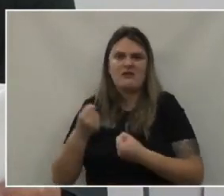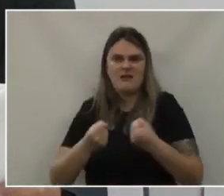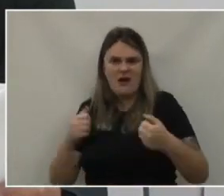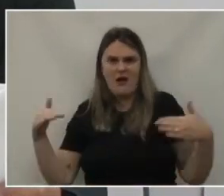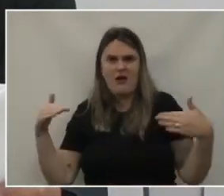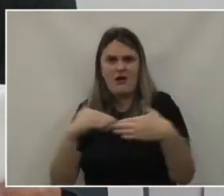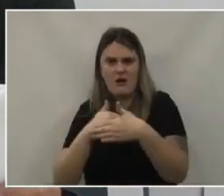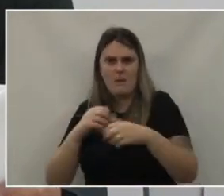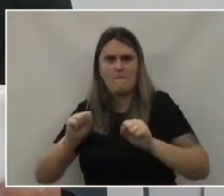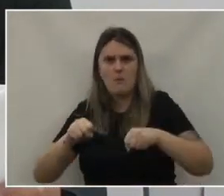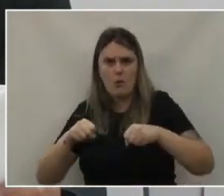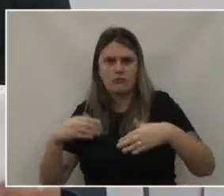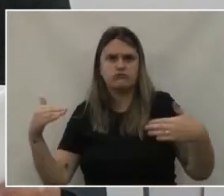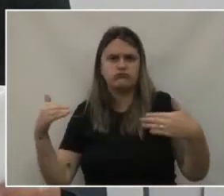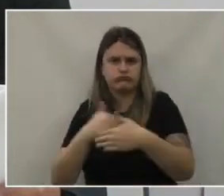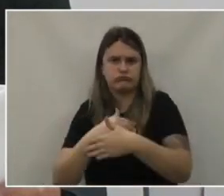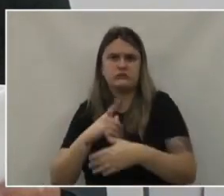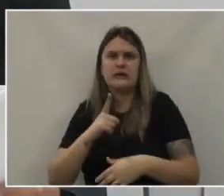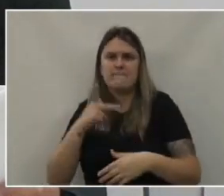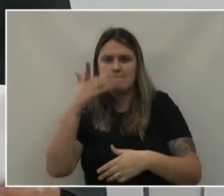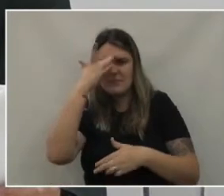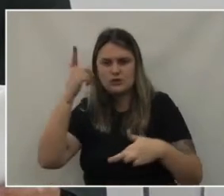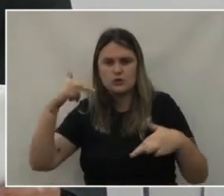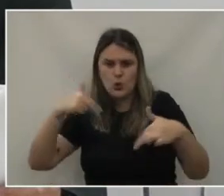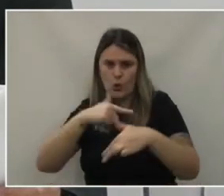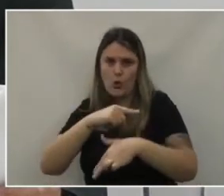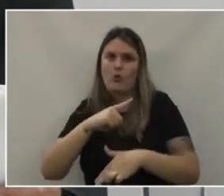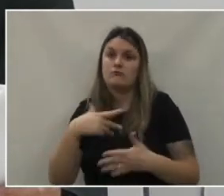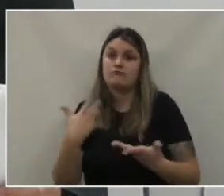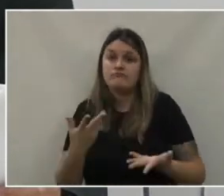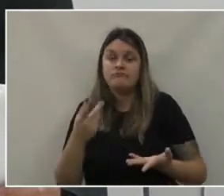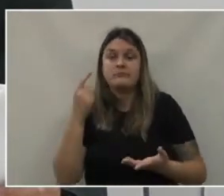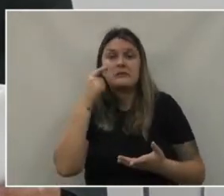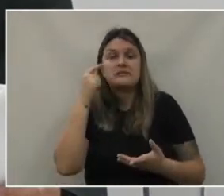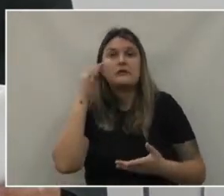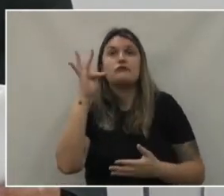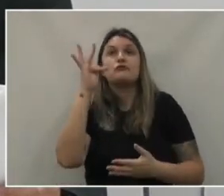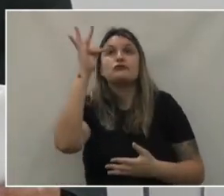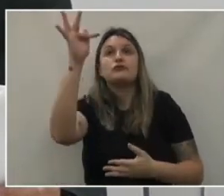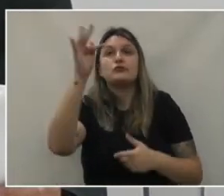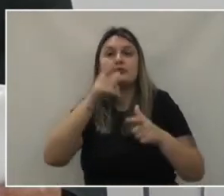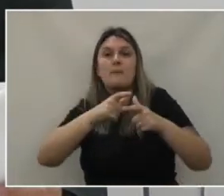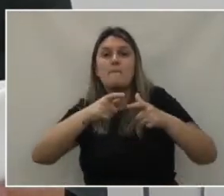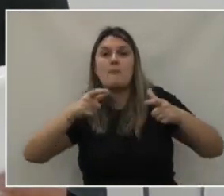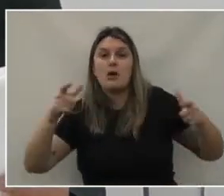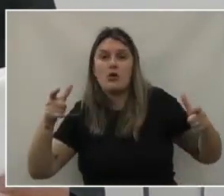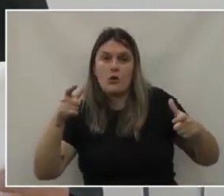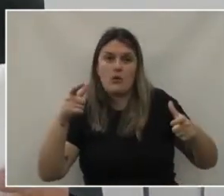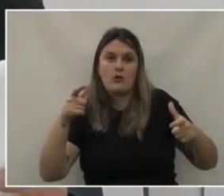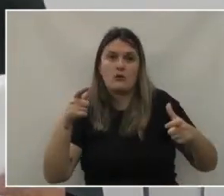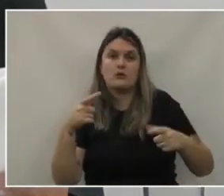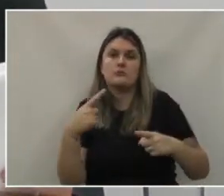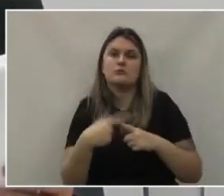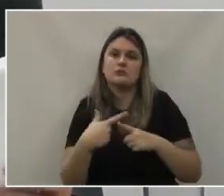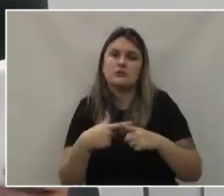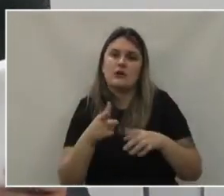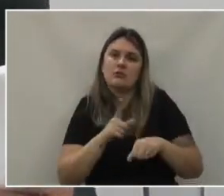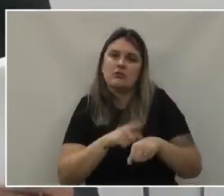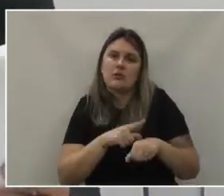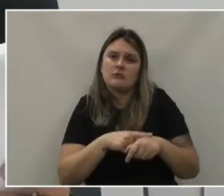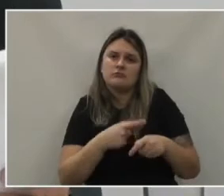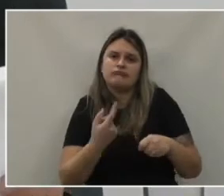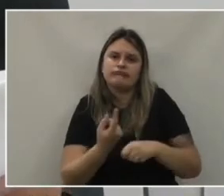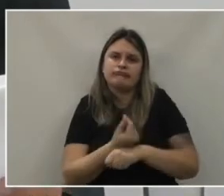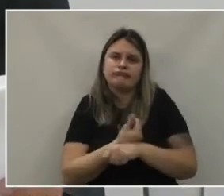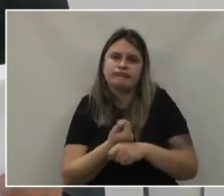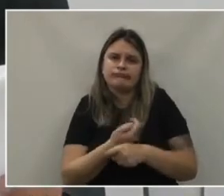grande, tendência de aumentar. Estamos realmente num momento econômico